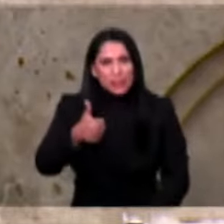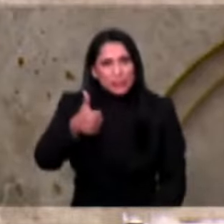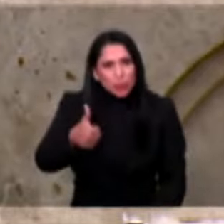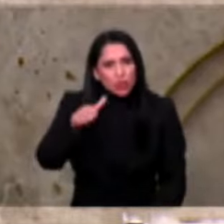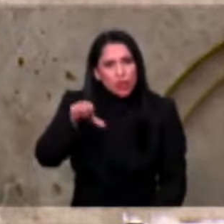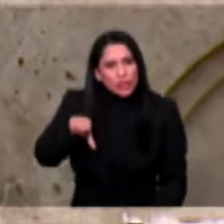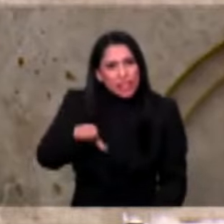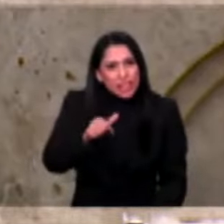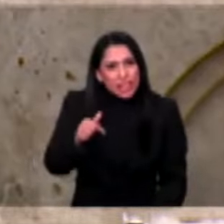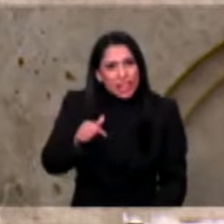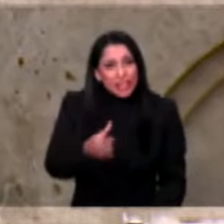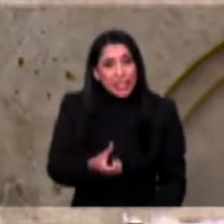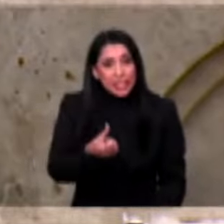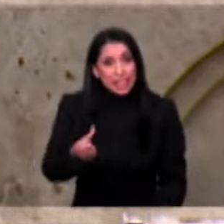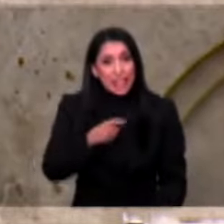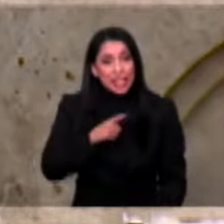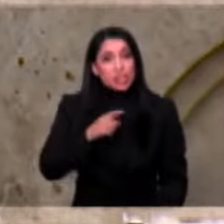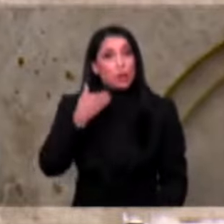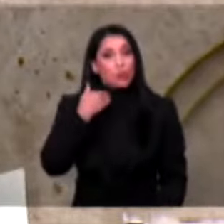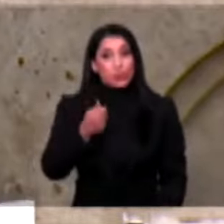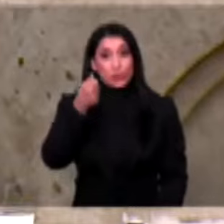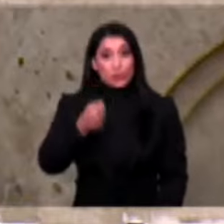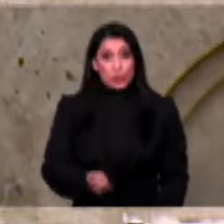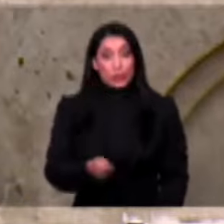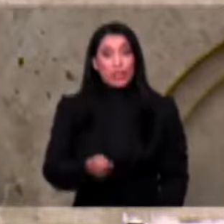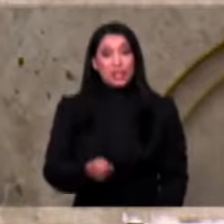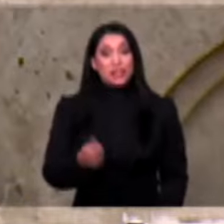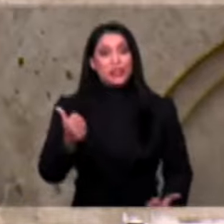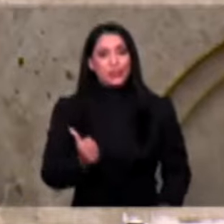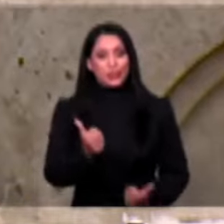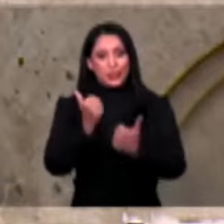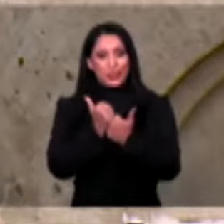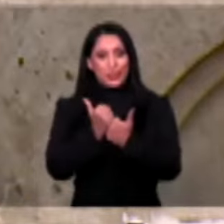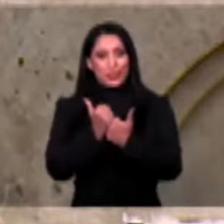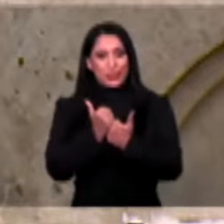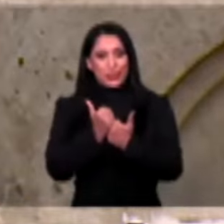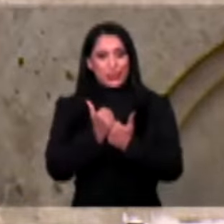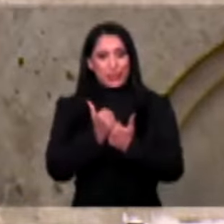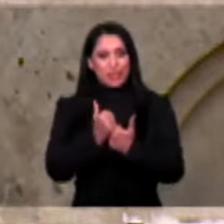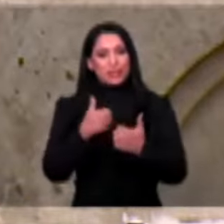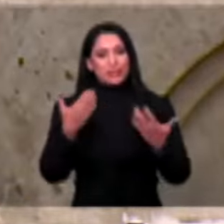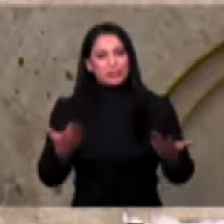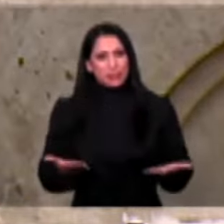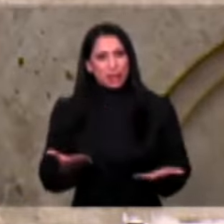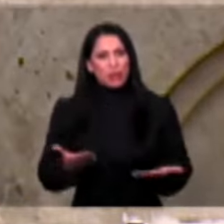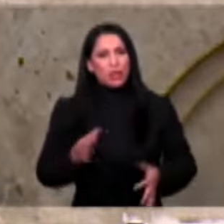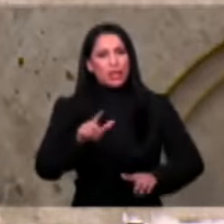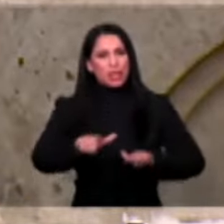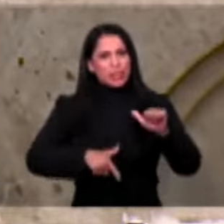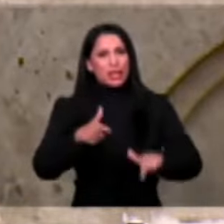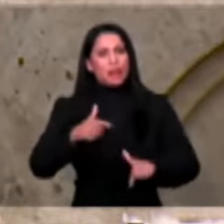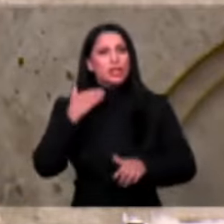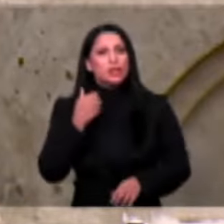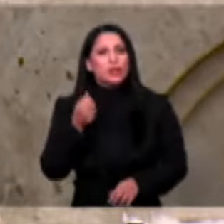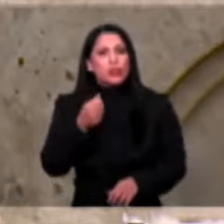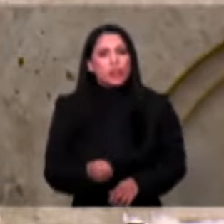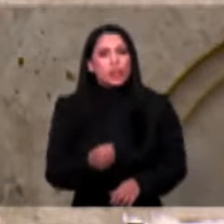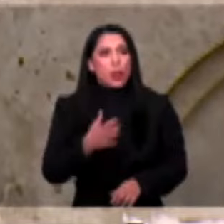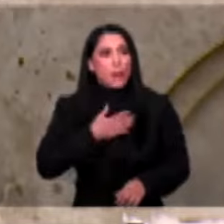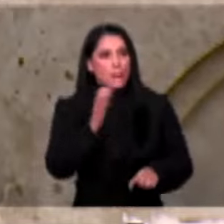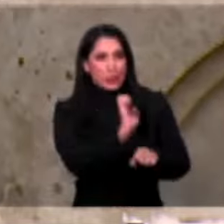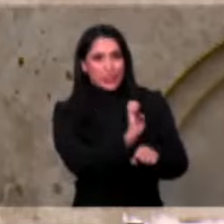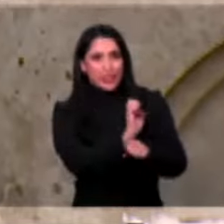1976, como juíza substituta. E nessa condição, jurisdicionei no interior do meu estado, o